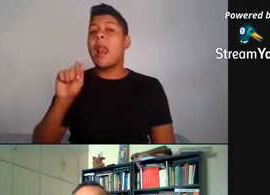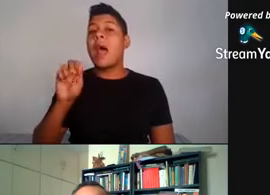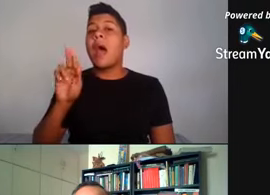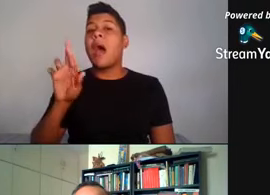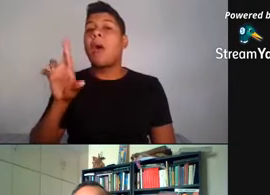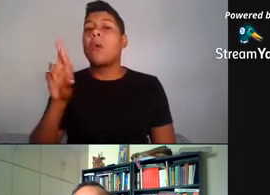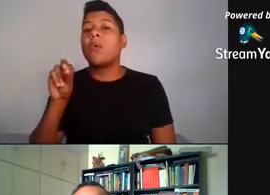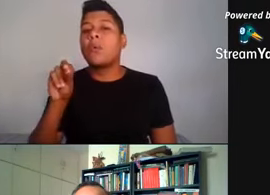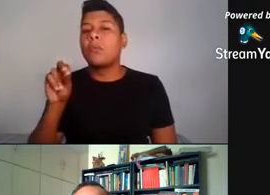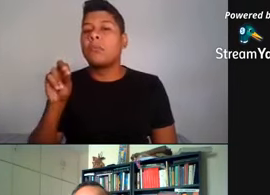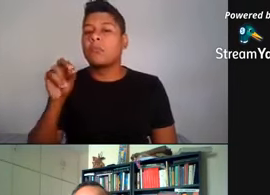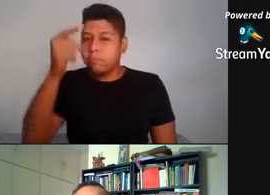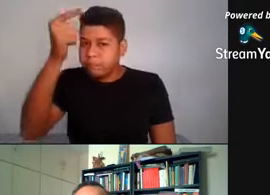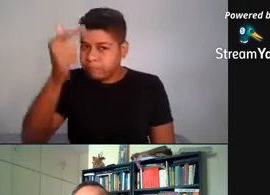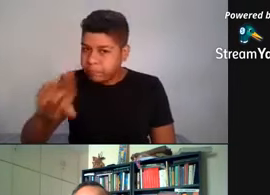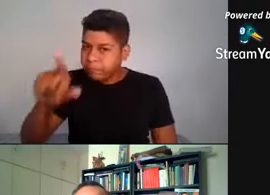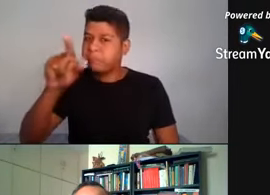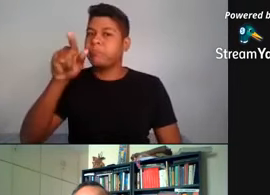pergunta.